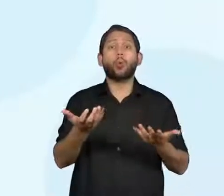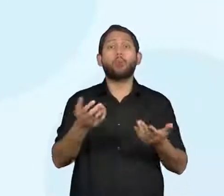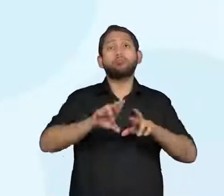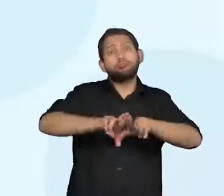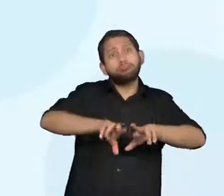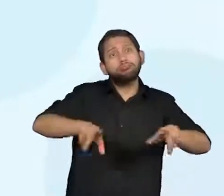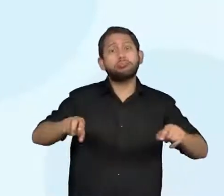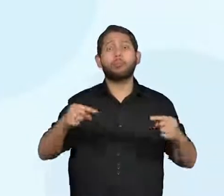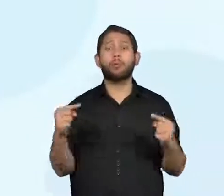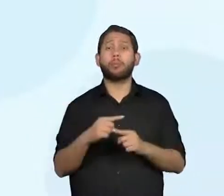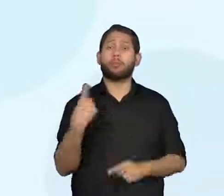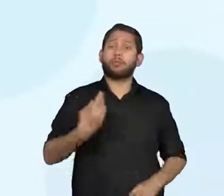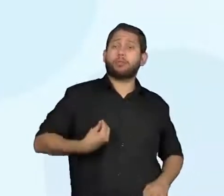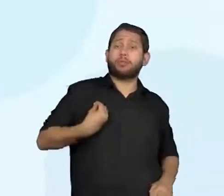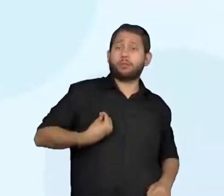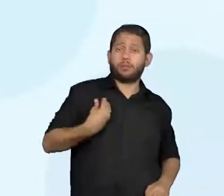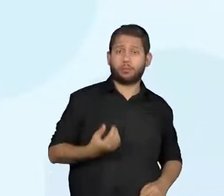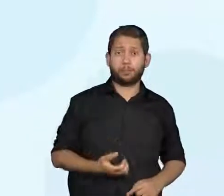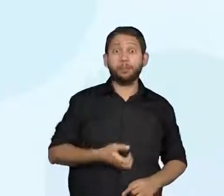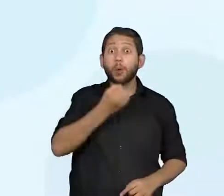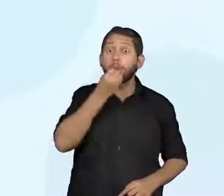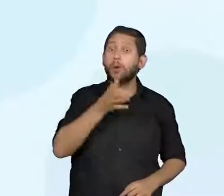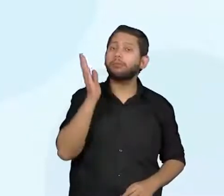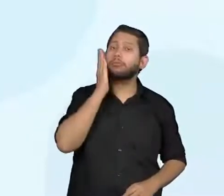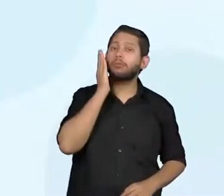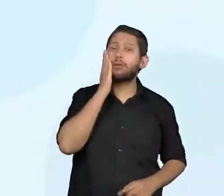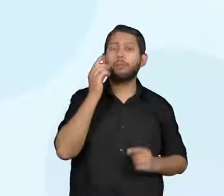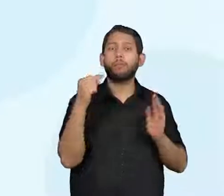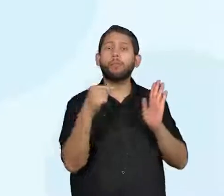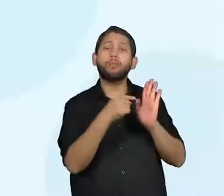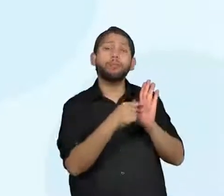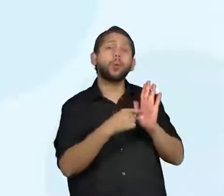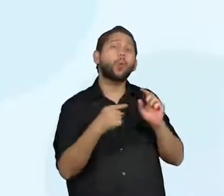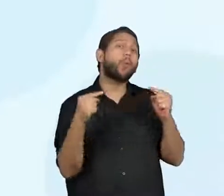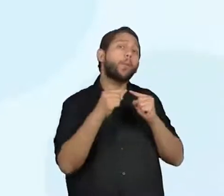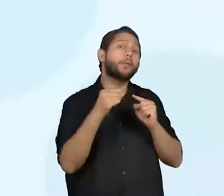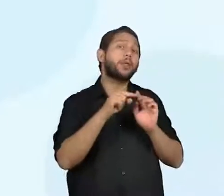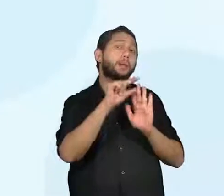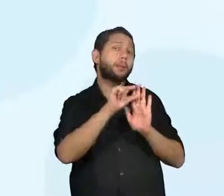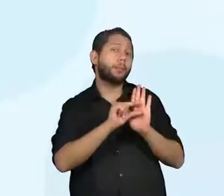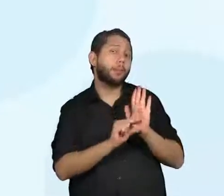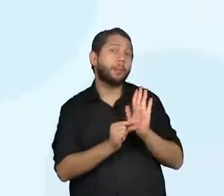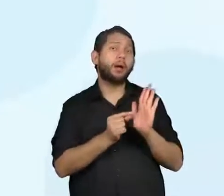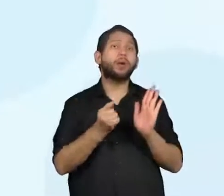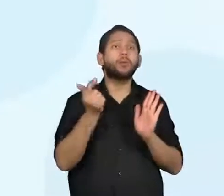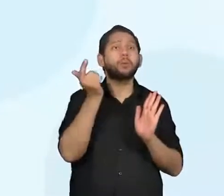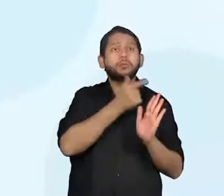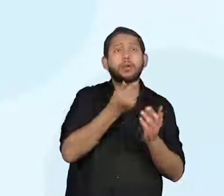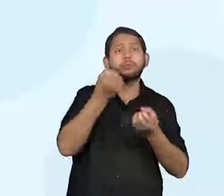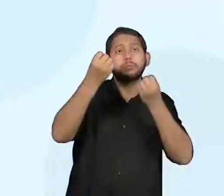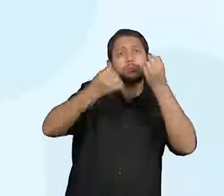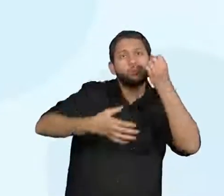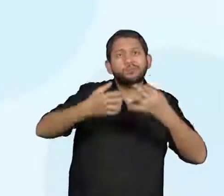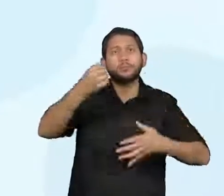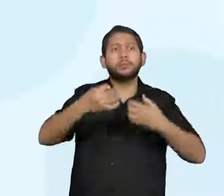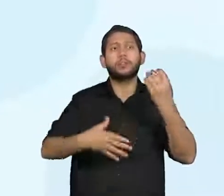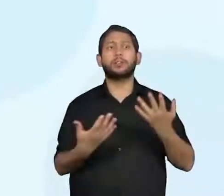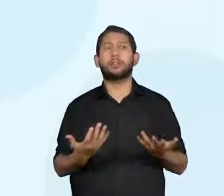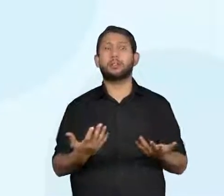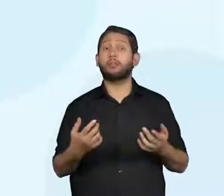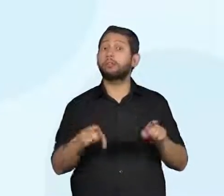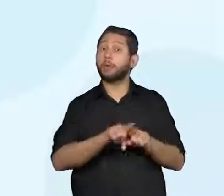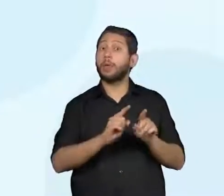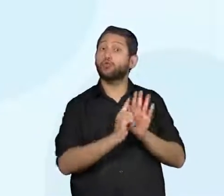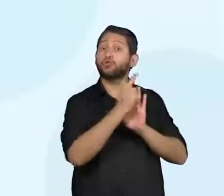vida cotidiana, compreendendo a situação comunicativa, o tema, assunto, a estrutura